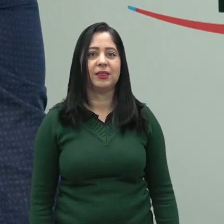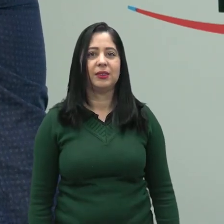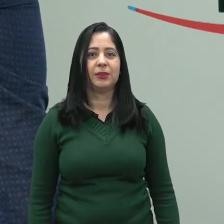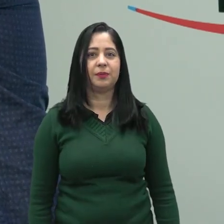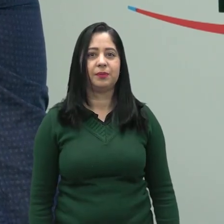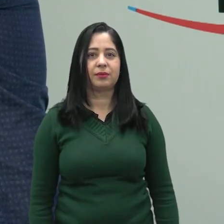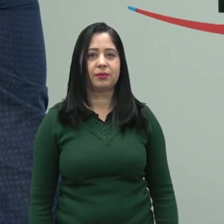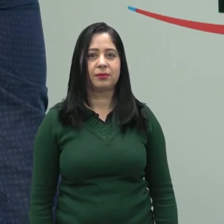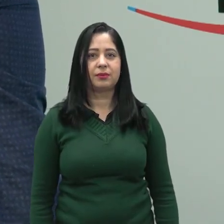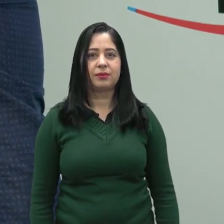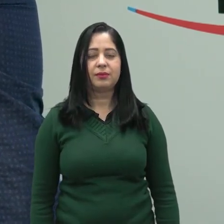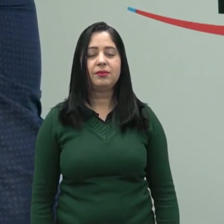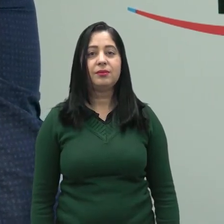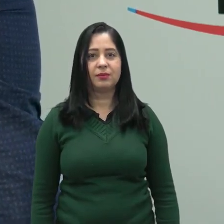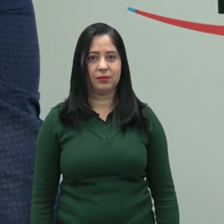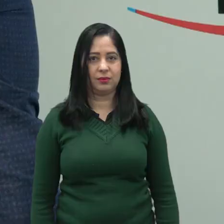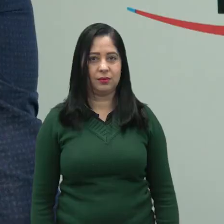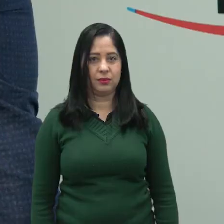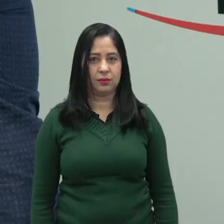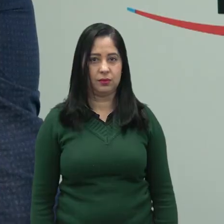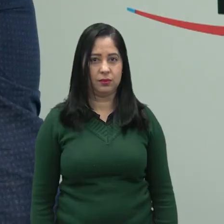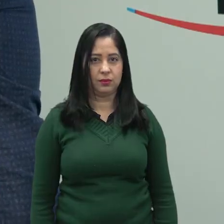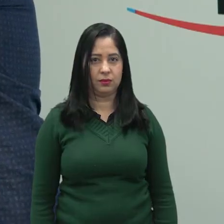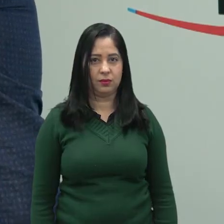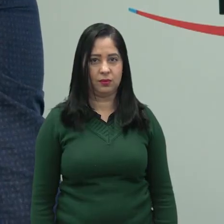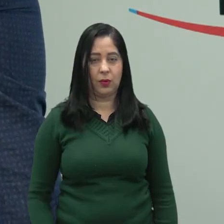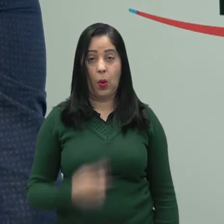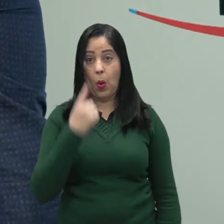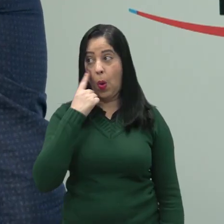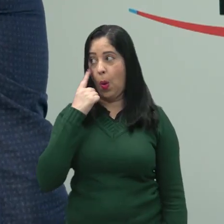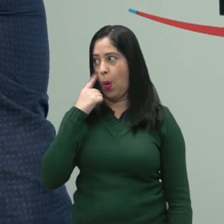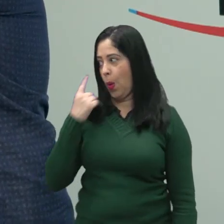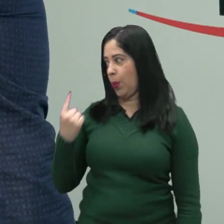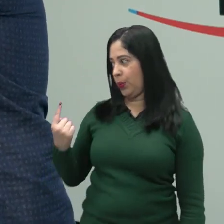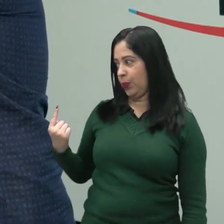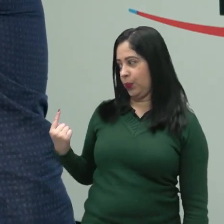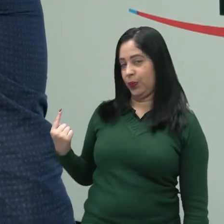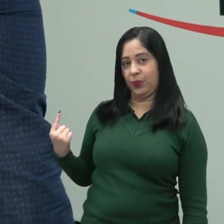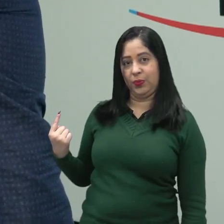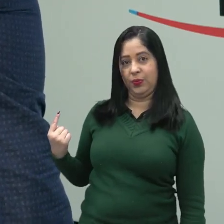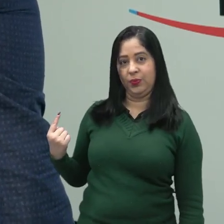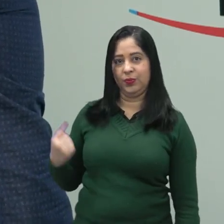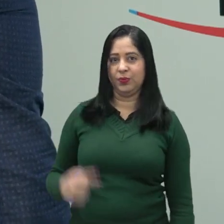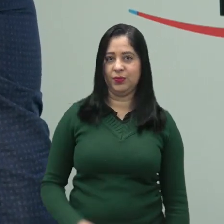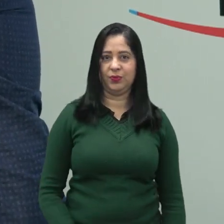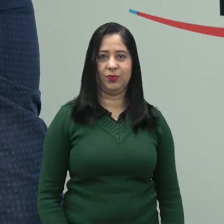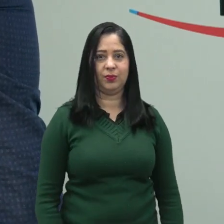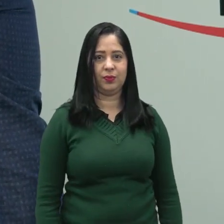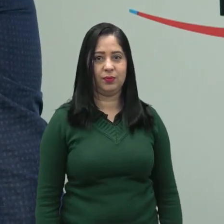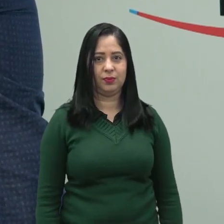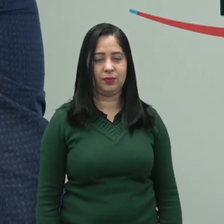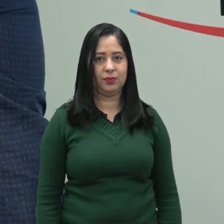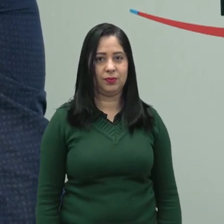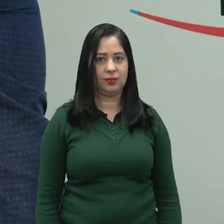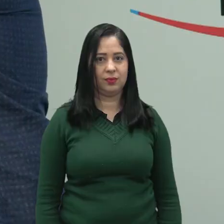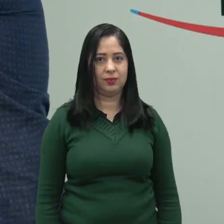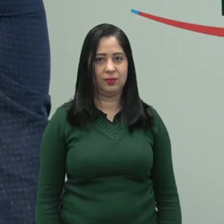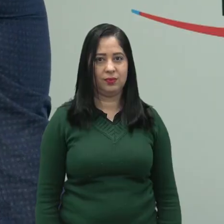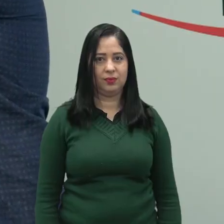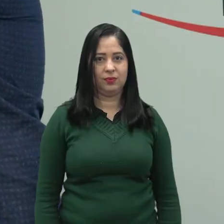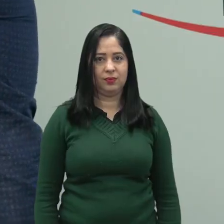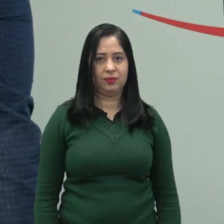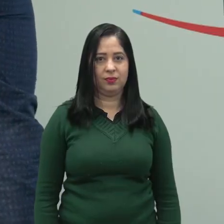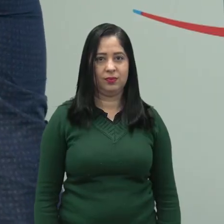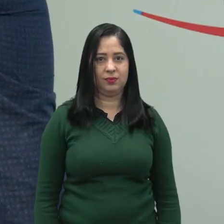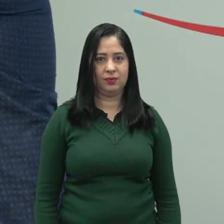rotação parecida com a primeira, para fora, tirando a pegada do ombro dele aqui com o meu antebraço, tá? Não pode ser muito